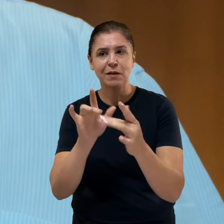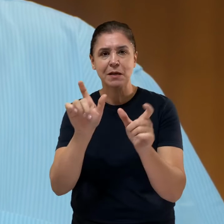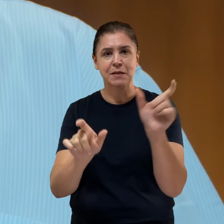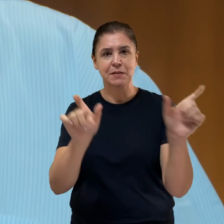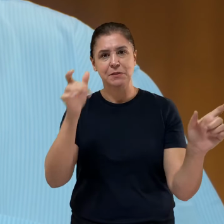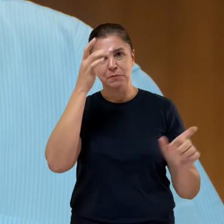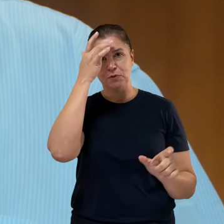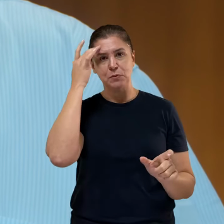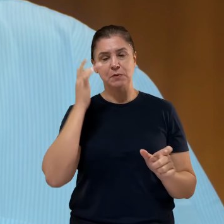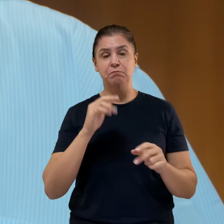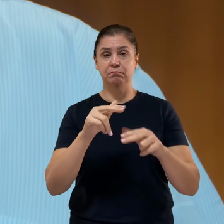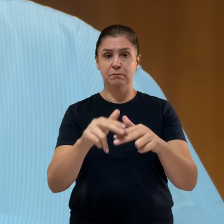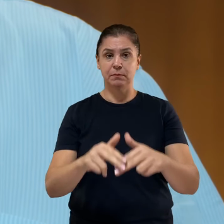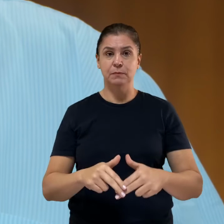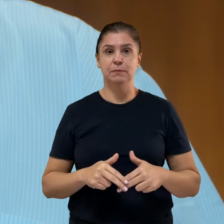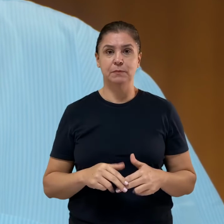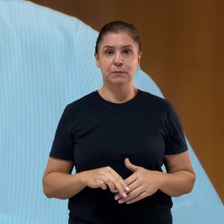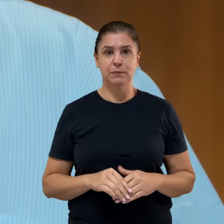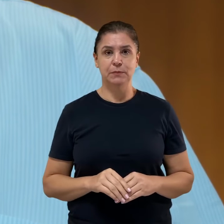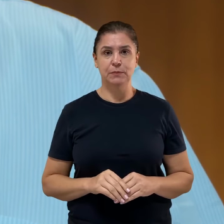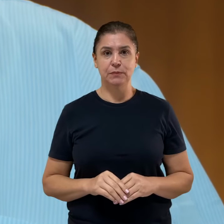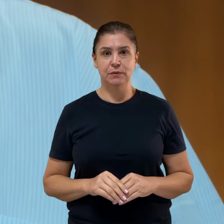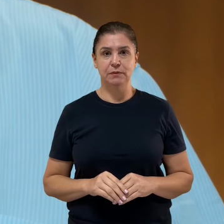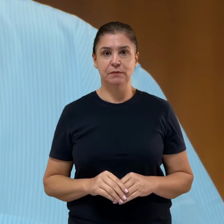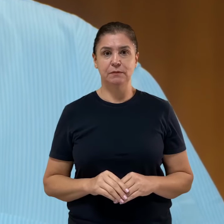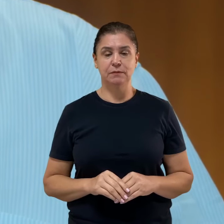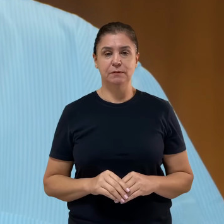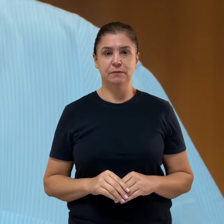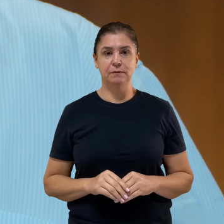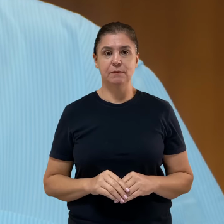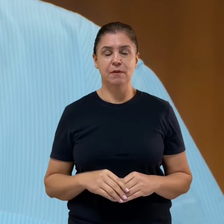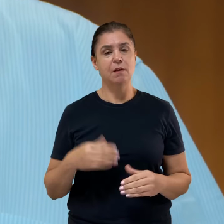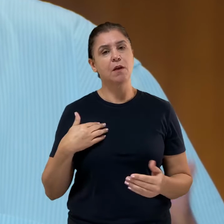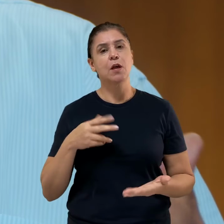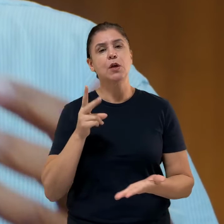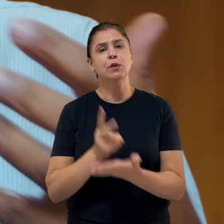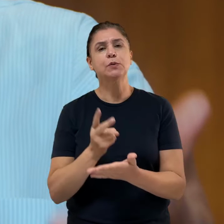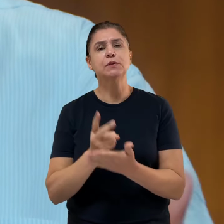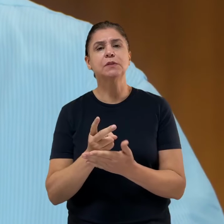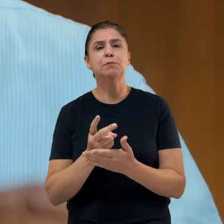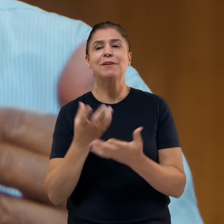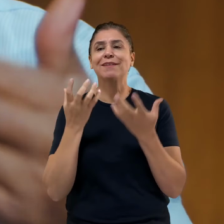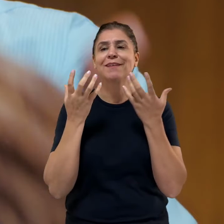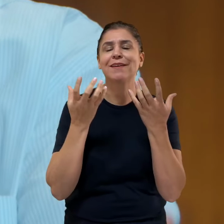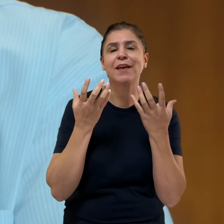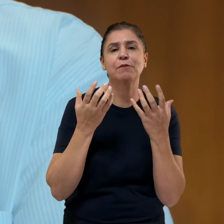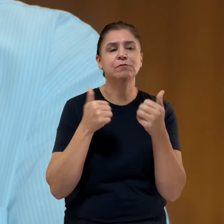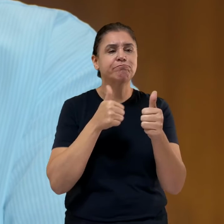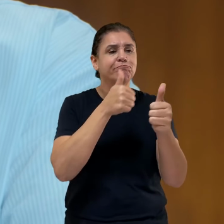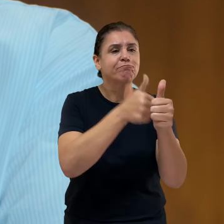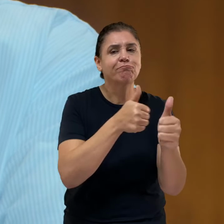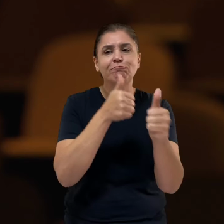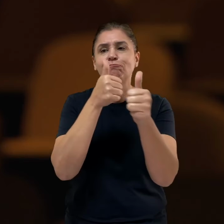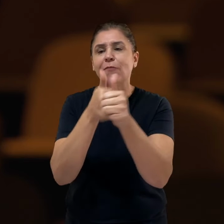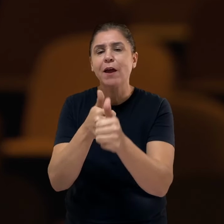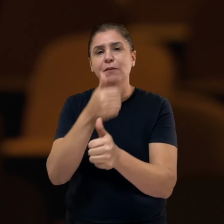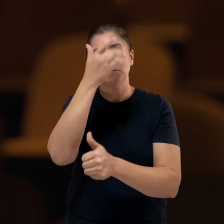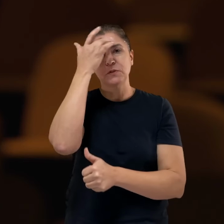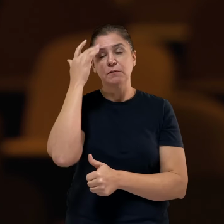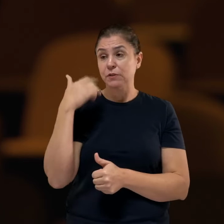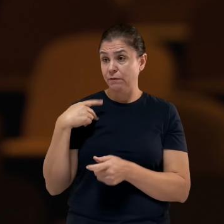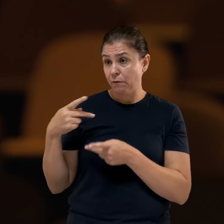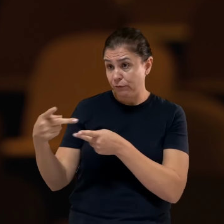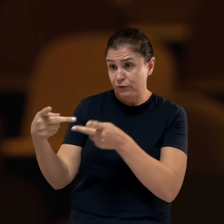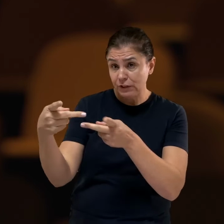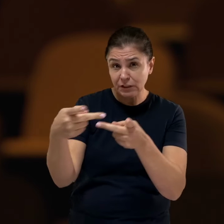Por isso, estou sempre em busca de estar perto das pessoas. Faz